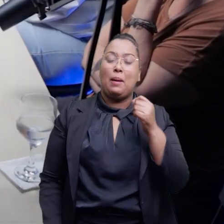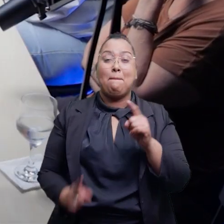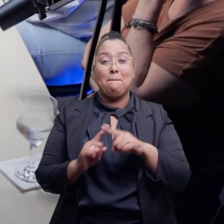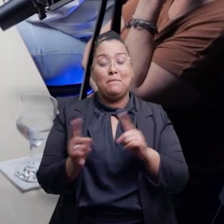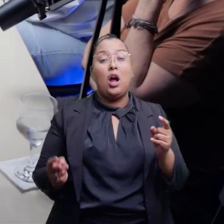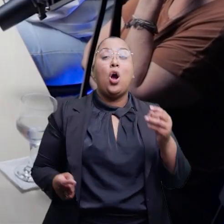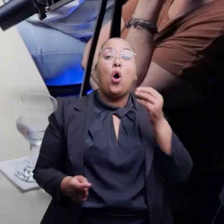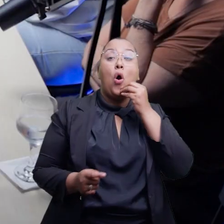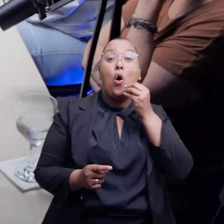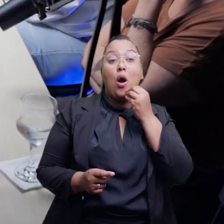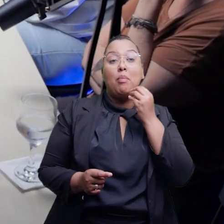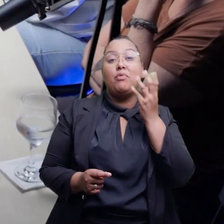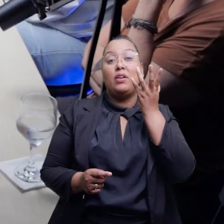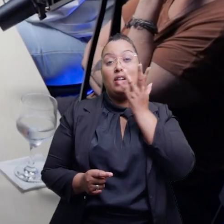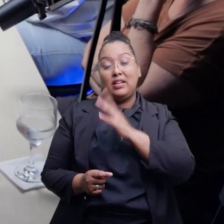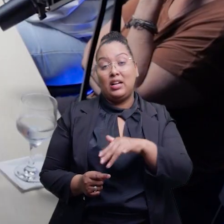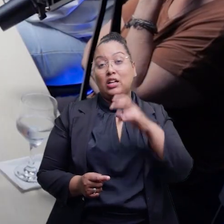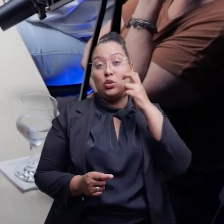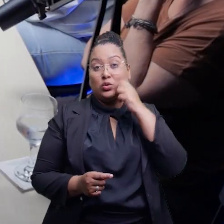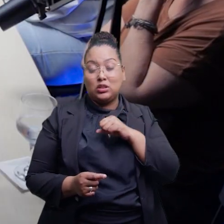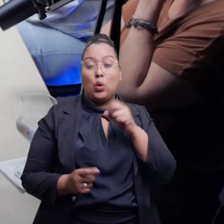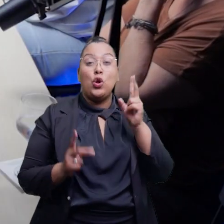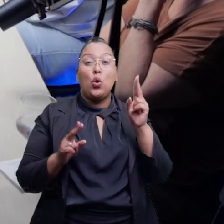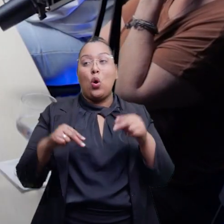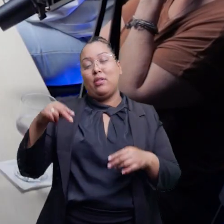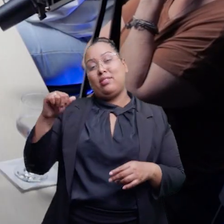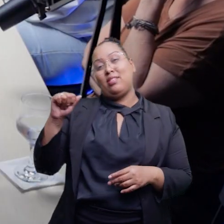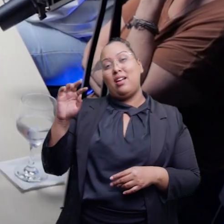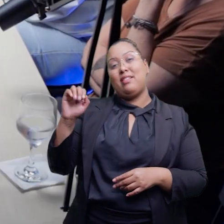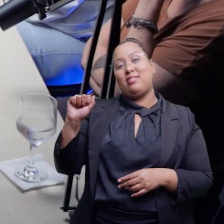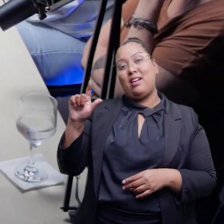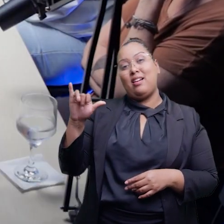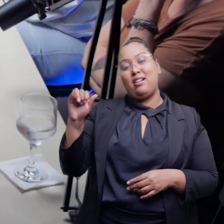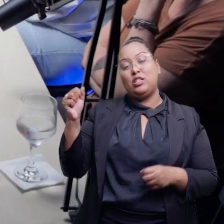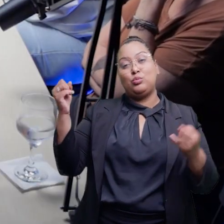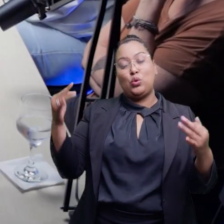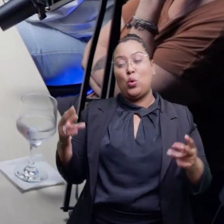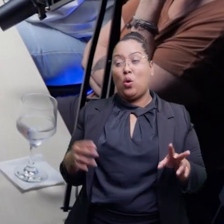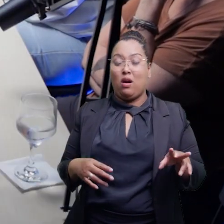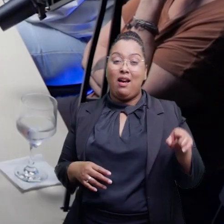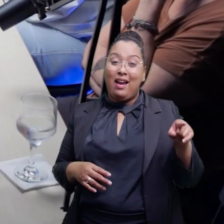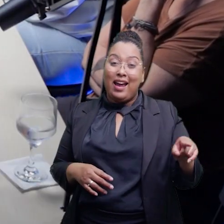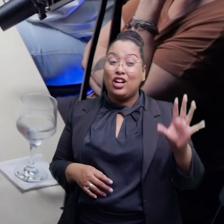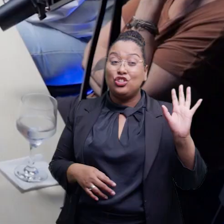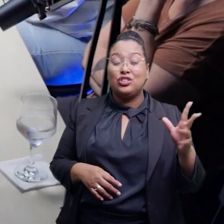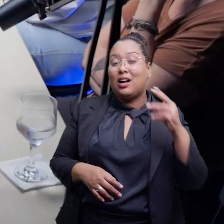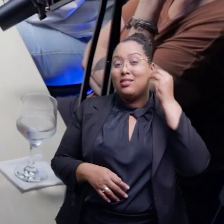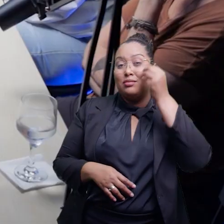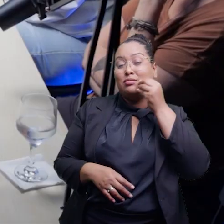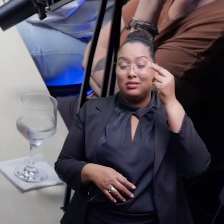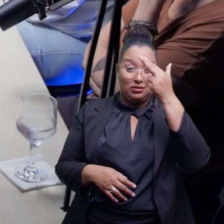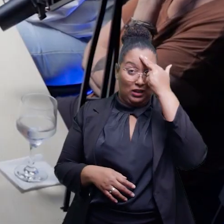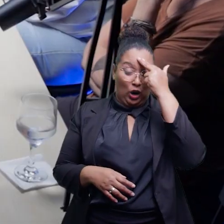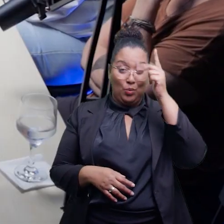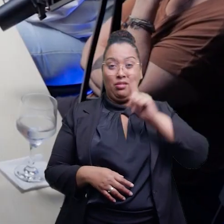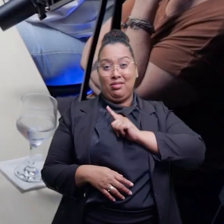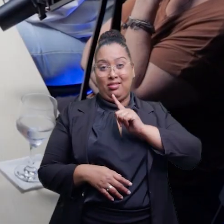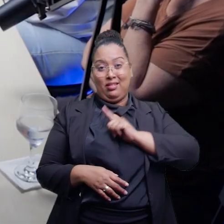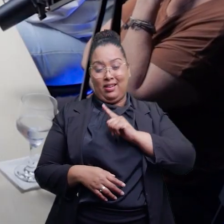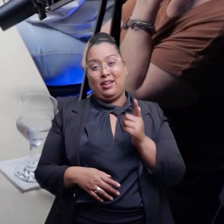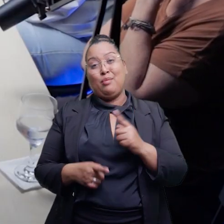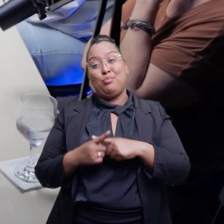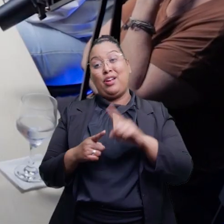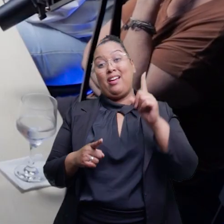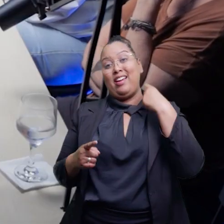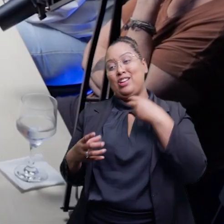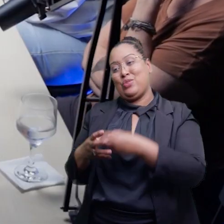que uma criança, por via adoção, ela já vem com uma história, como a Natália falou, né? Com as suas vivências, com as suas histórias, com os seus traumas, com